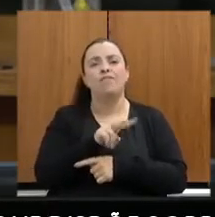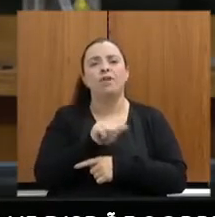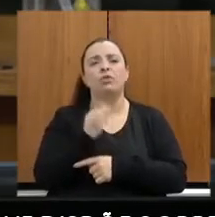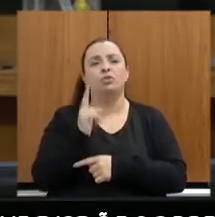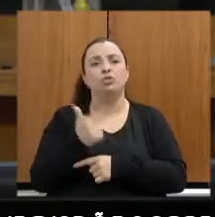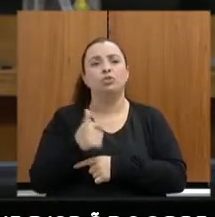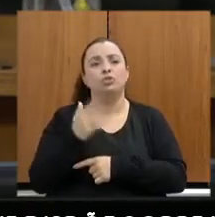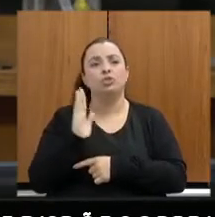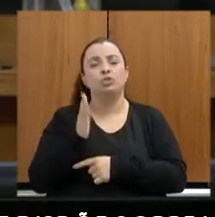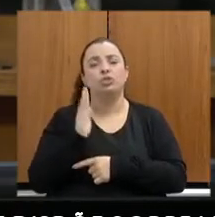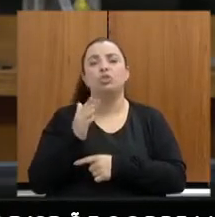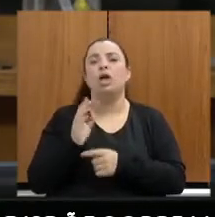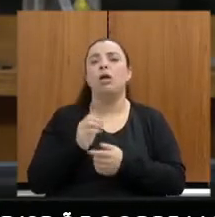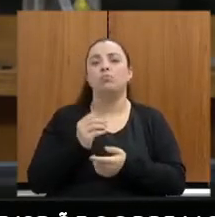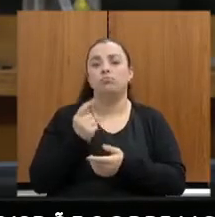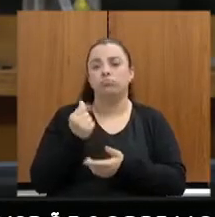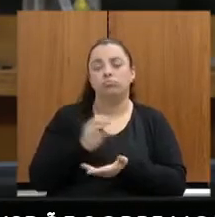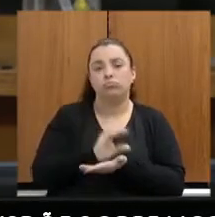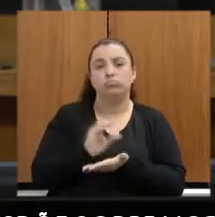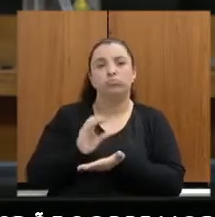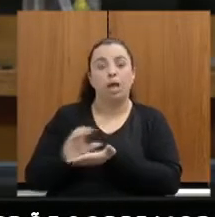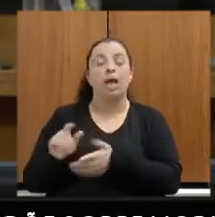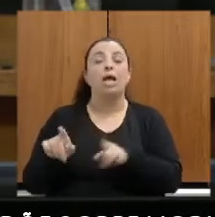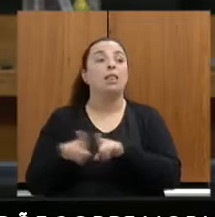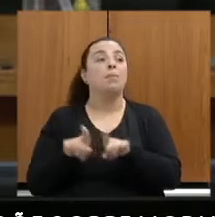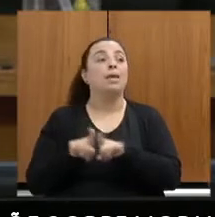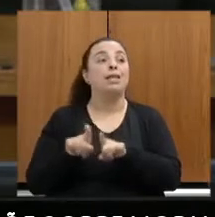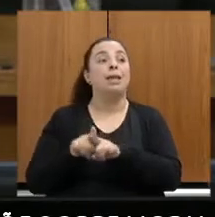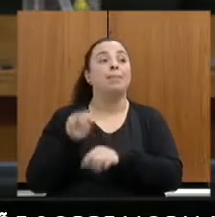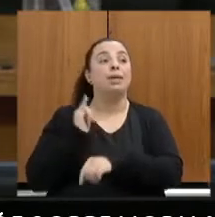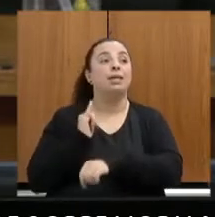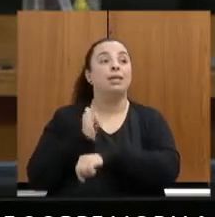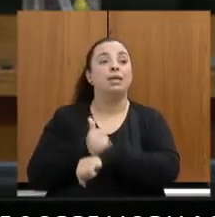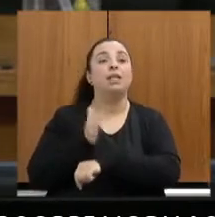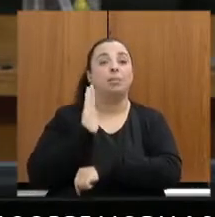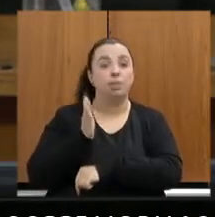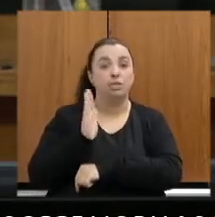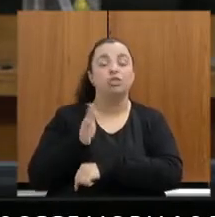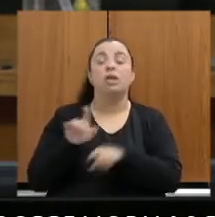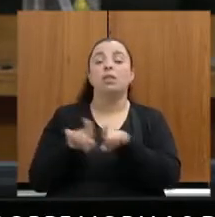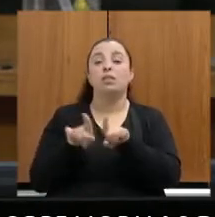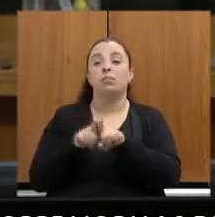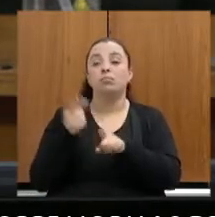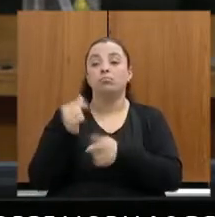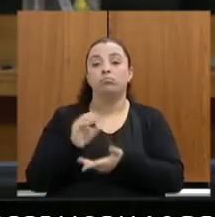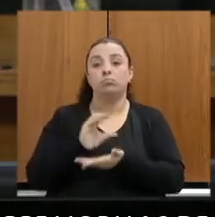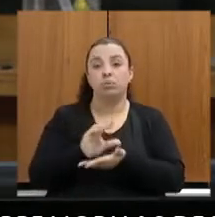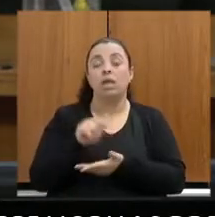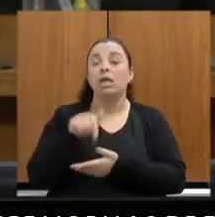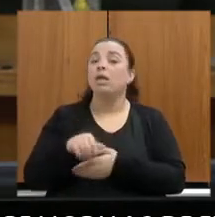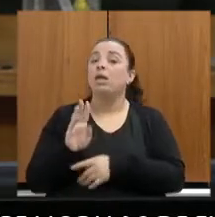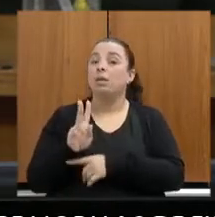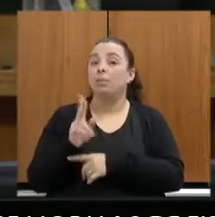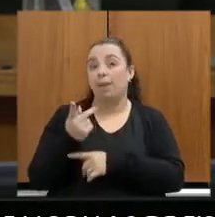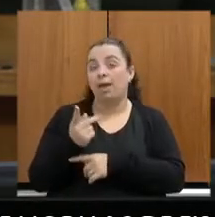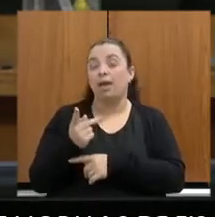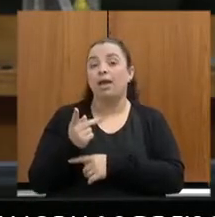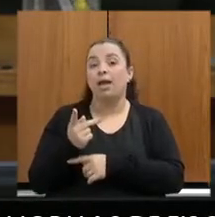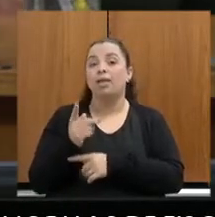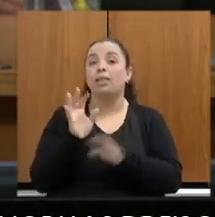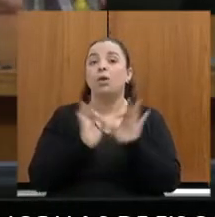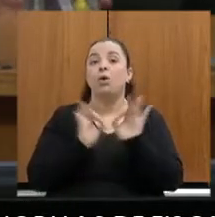Lagoas região de Itabira também Tabira receber os municípios da Micro dele e aqui Belo Horizonte estamos aí